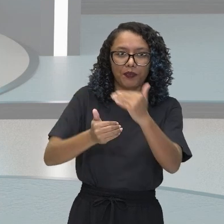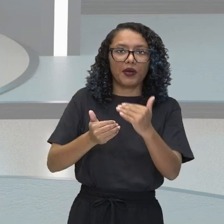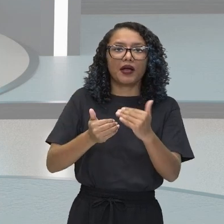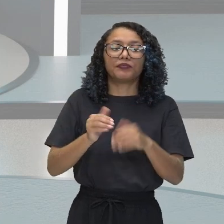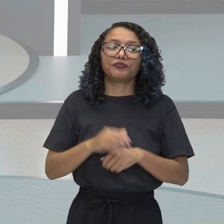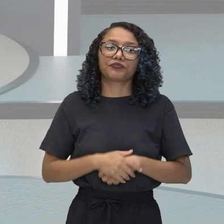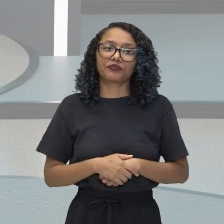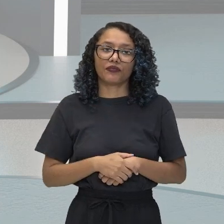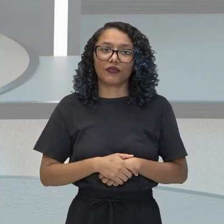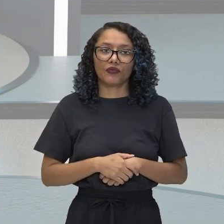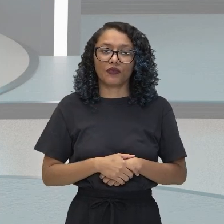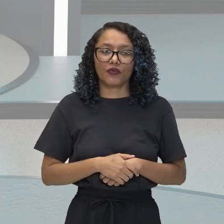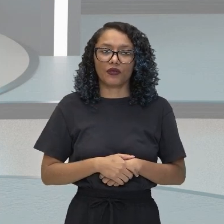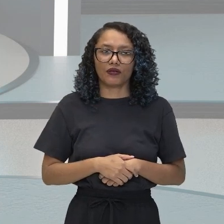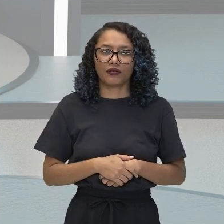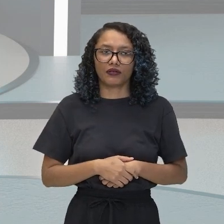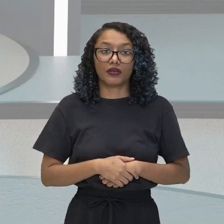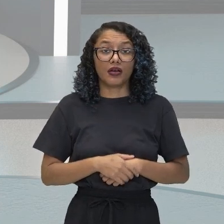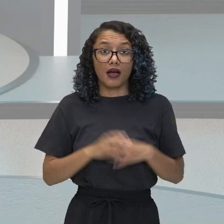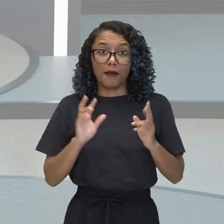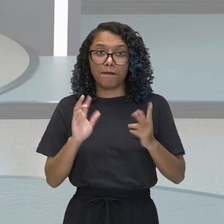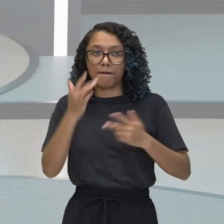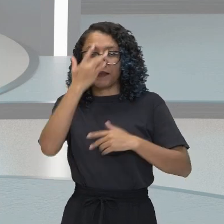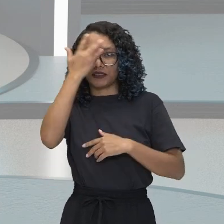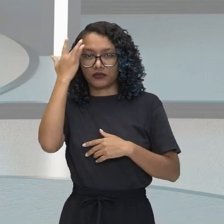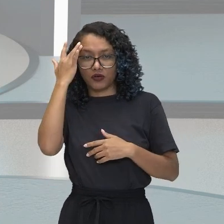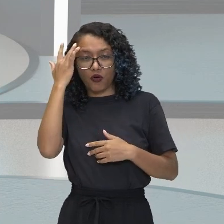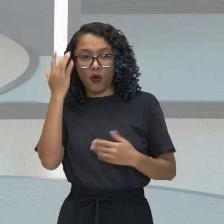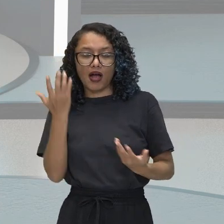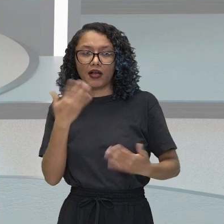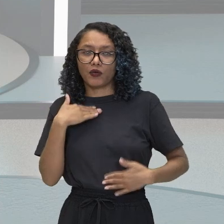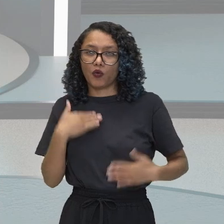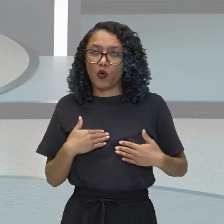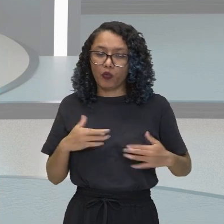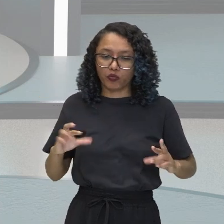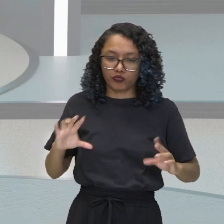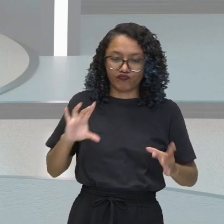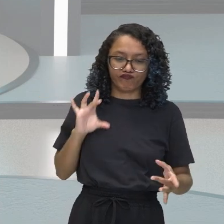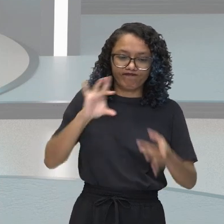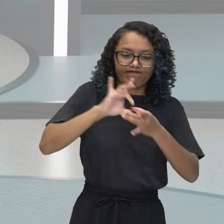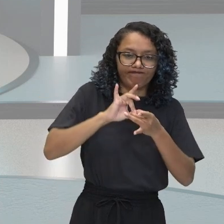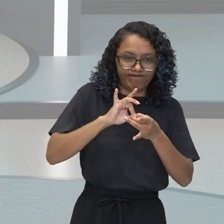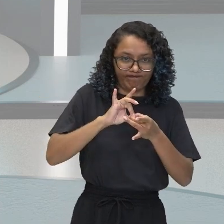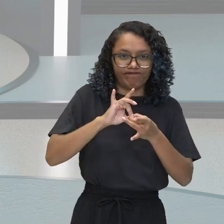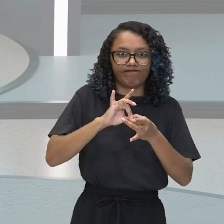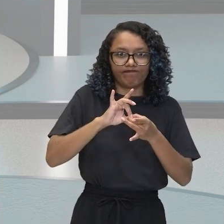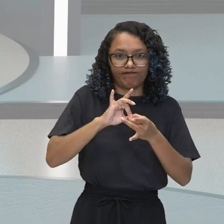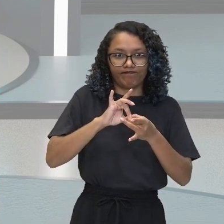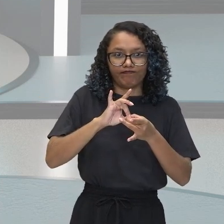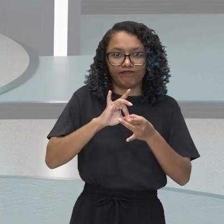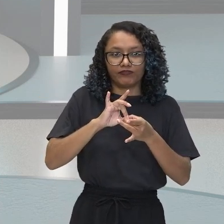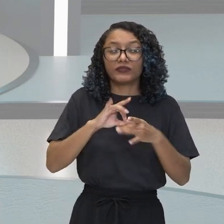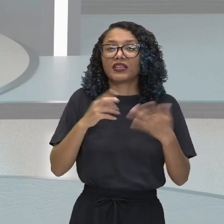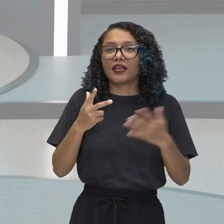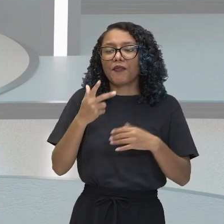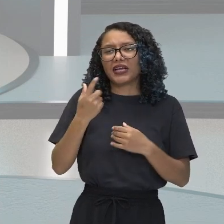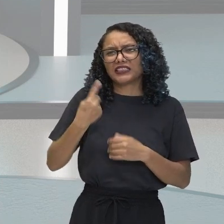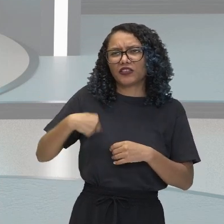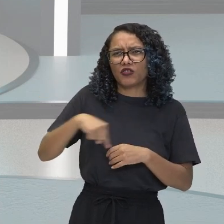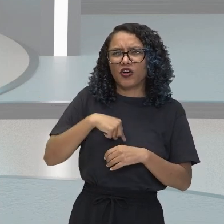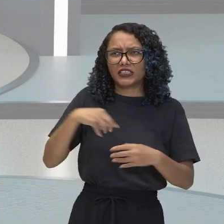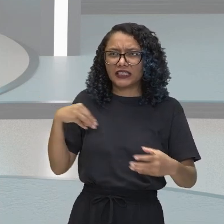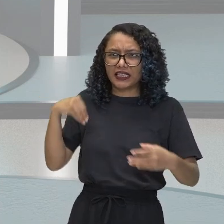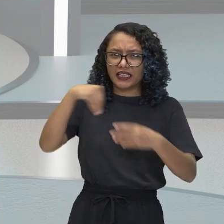indissociáveis. E nas representações coletivas, os componentes da carne são misturados ao cosmos, à natureza,